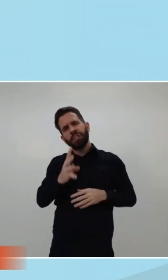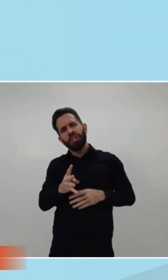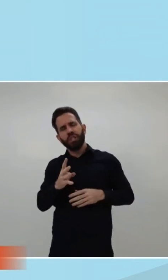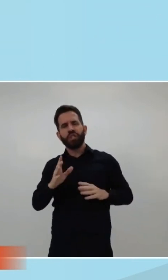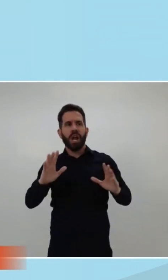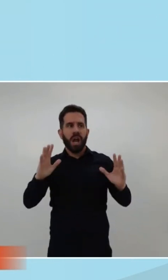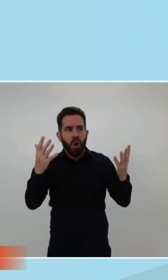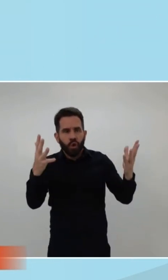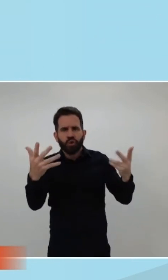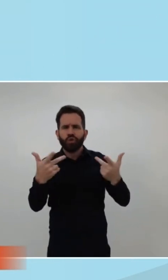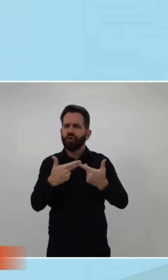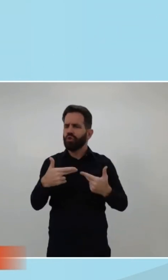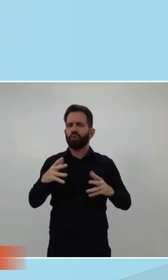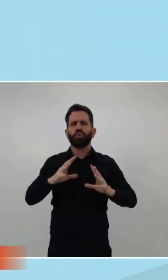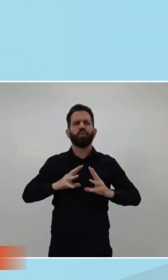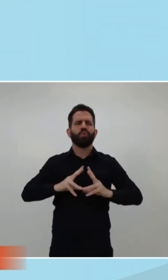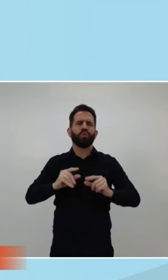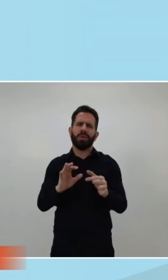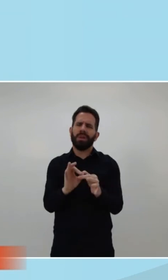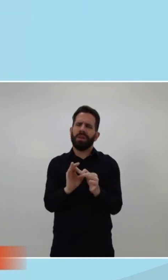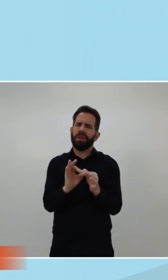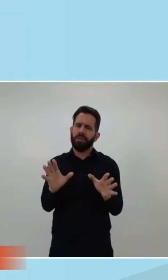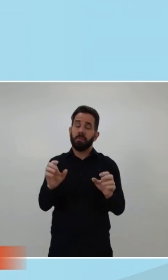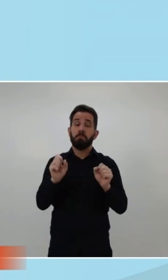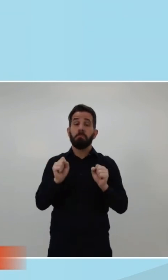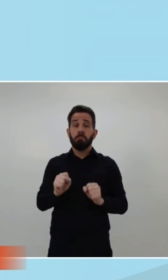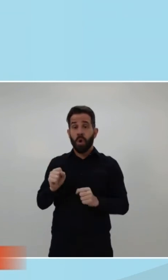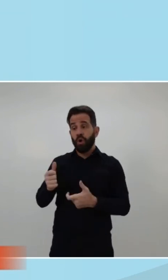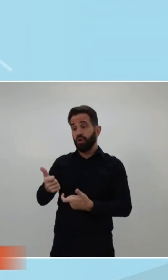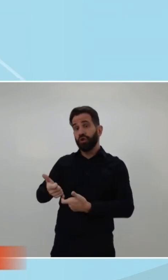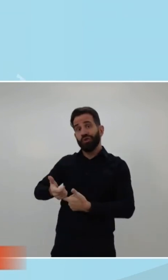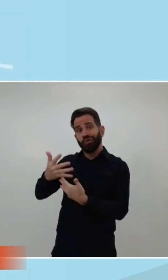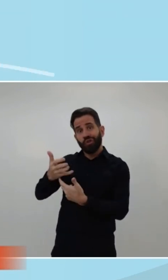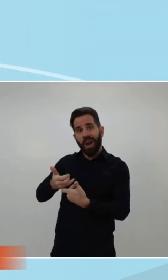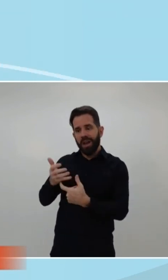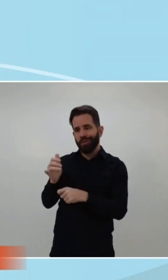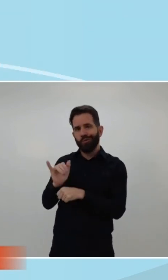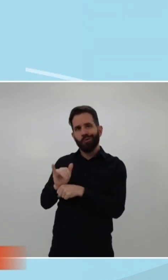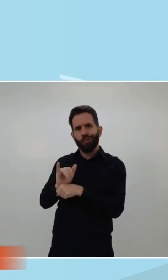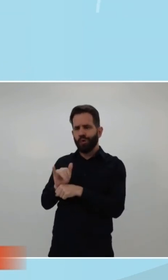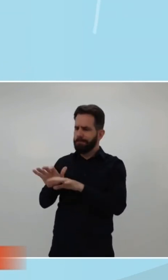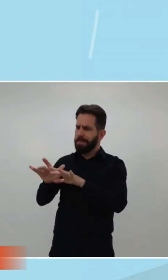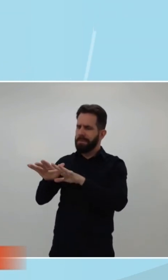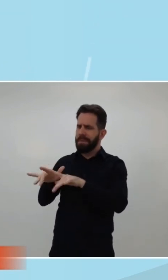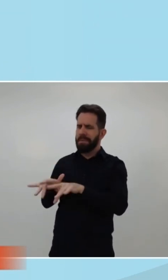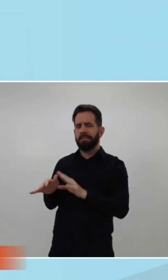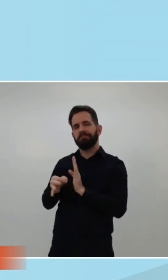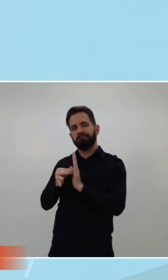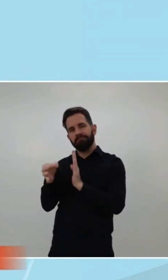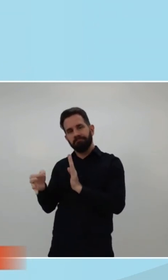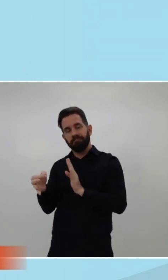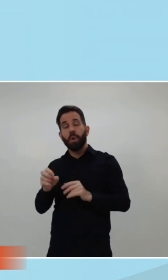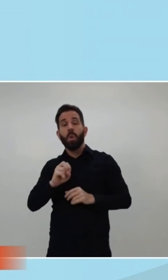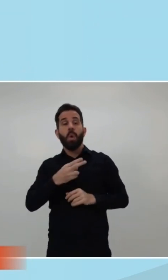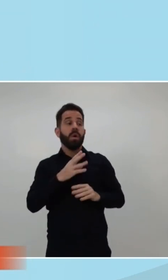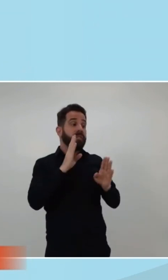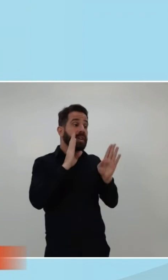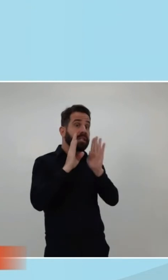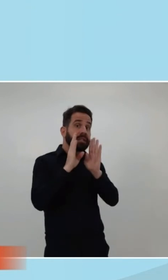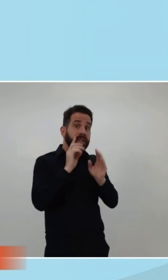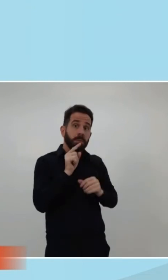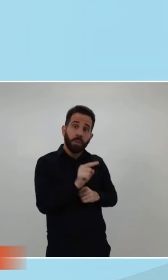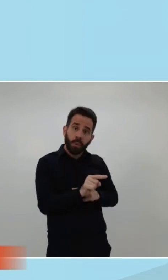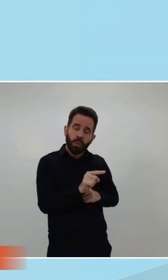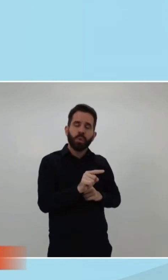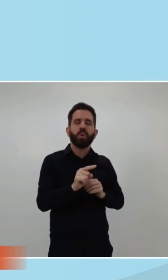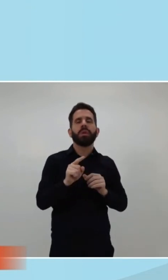quiser. Você faz isso lá no chat do YouTube, onde o programa é transmitido, pelas mensagens no Facebook, no Instagram, no